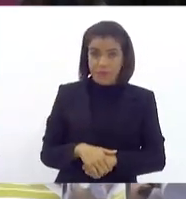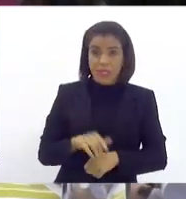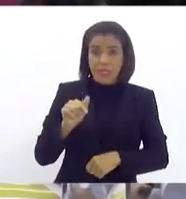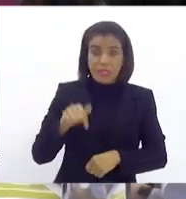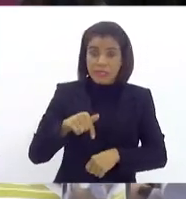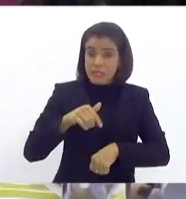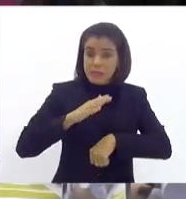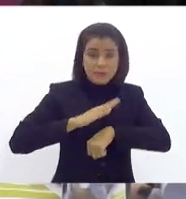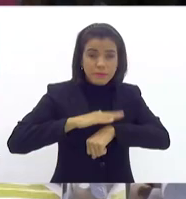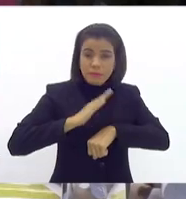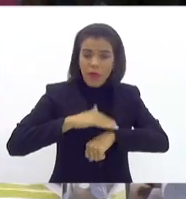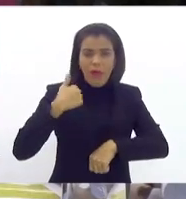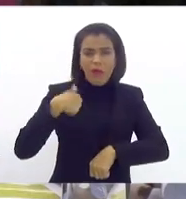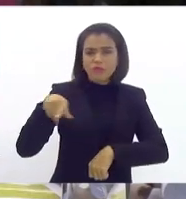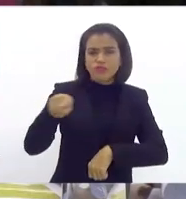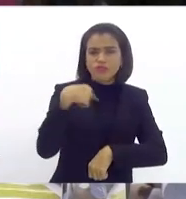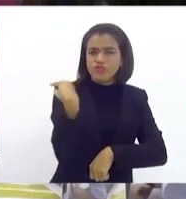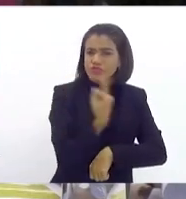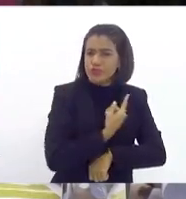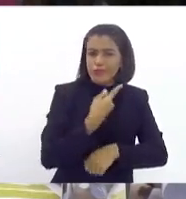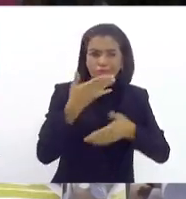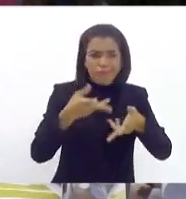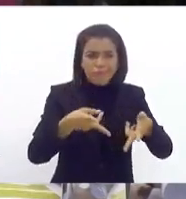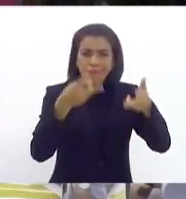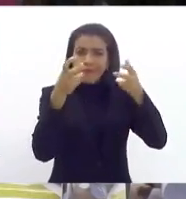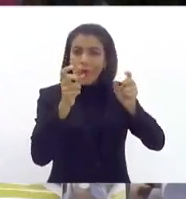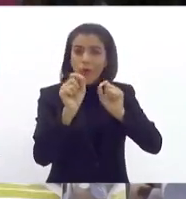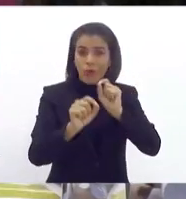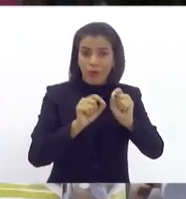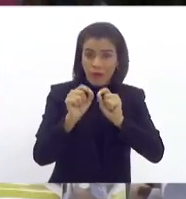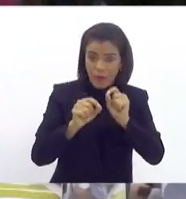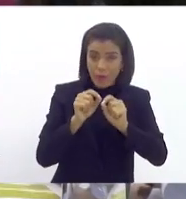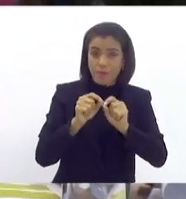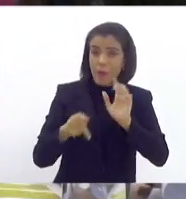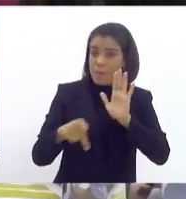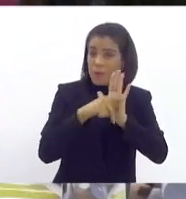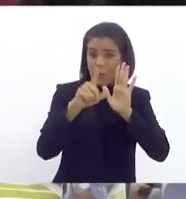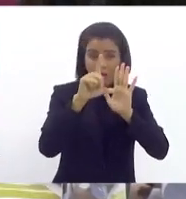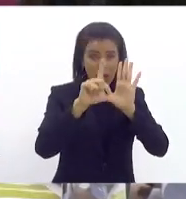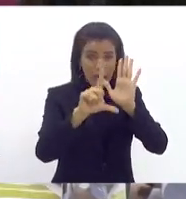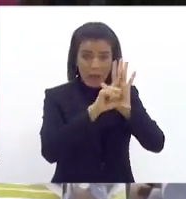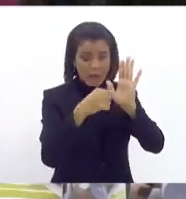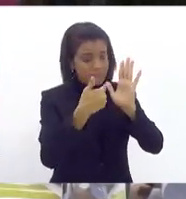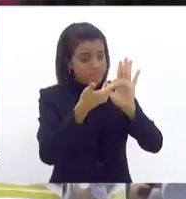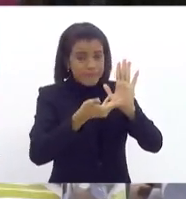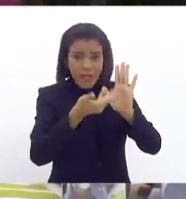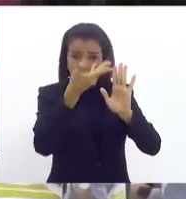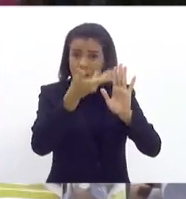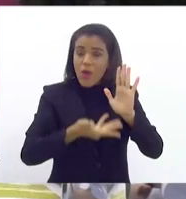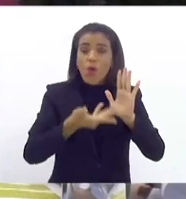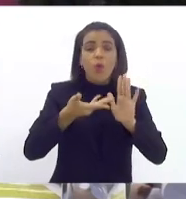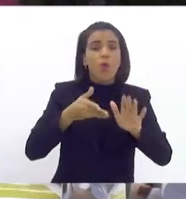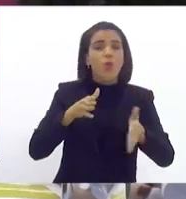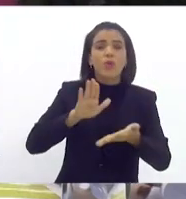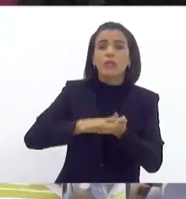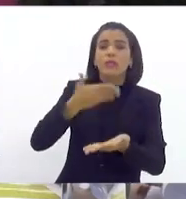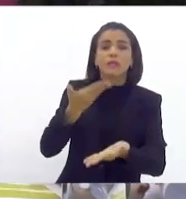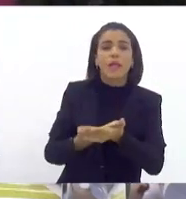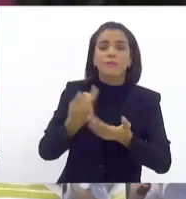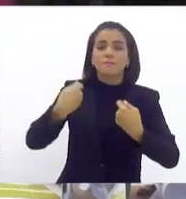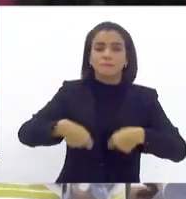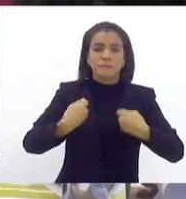Nesse momento, o que a gente entende? Que a própria lei já define que o intérprete de Libras precisa